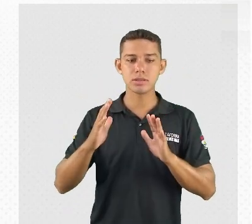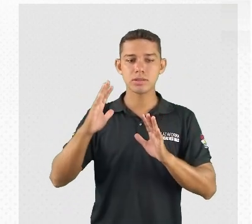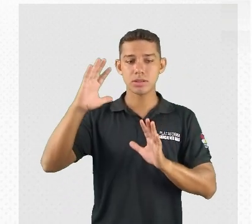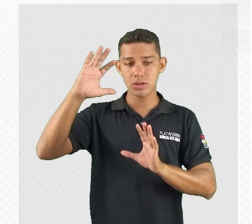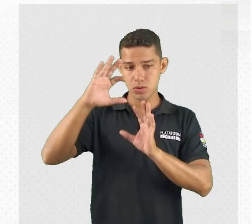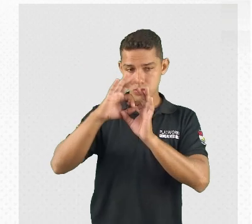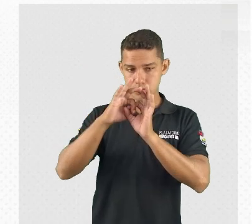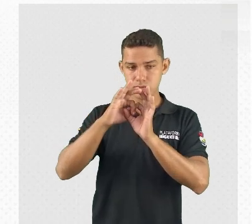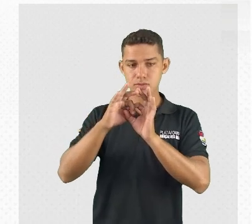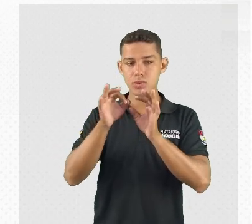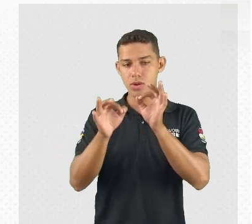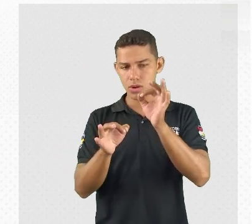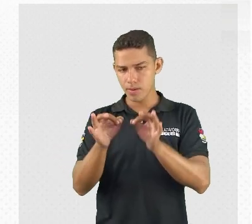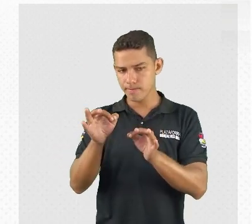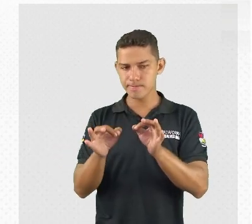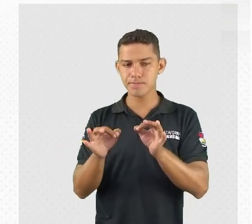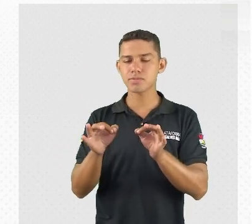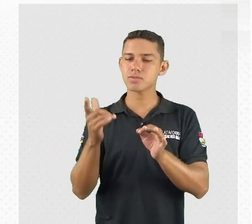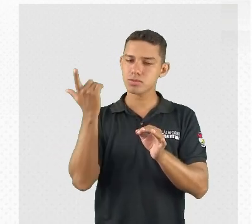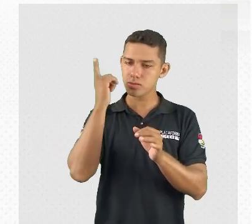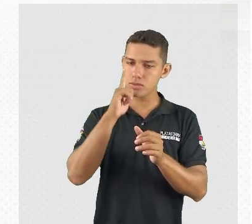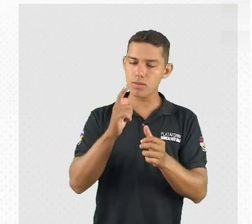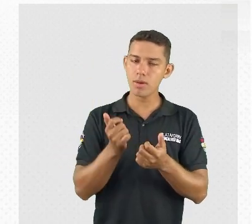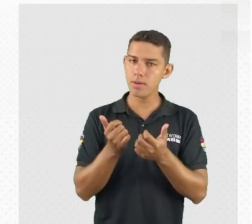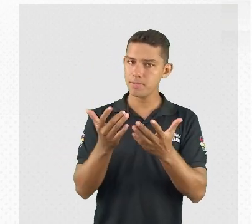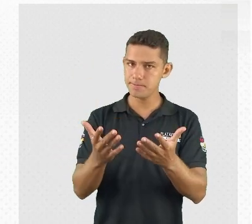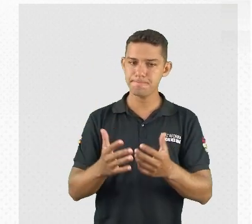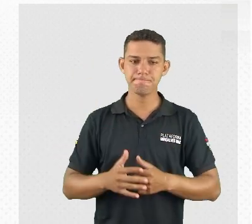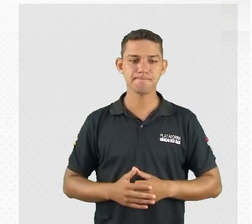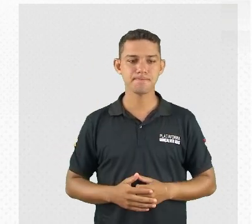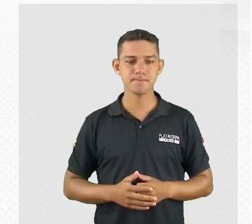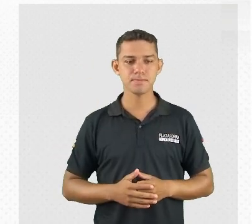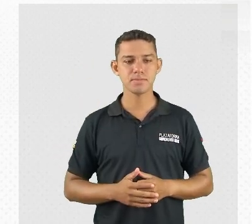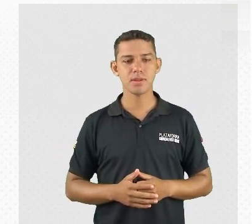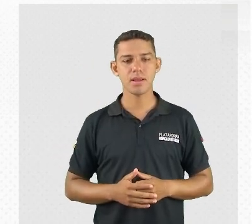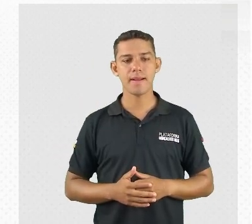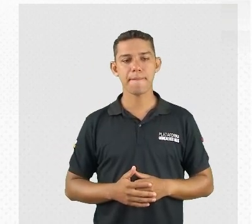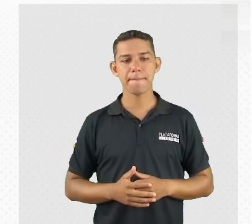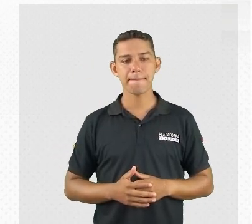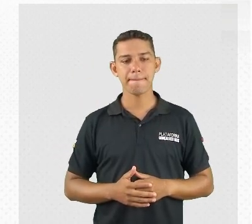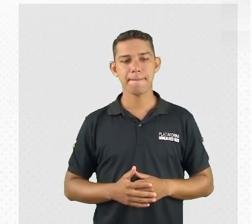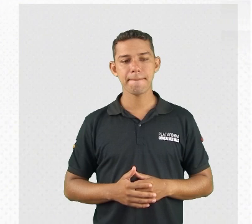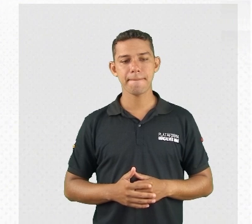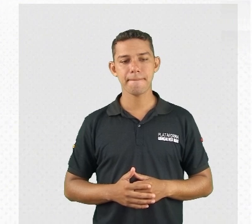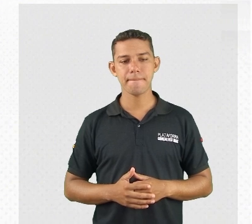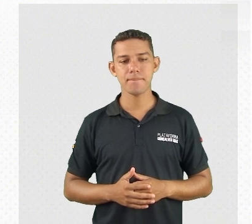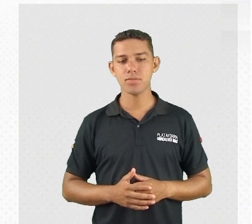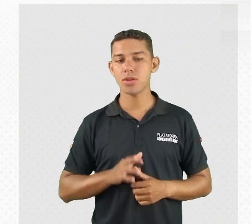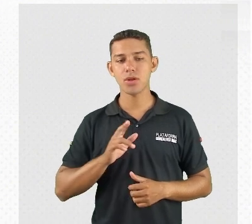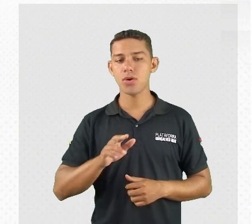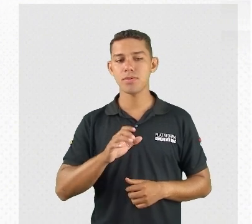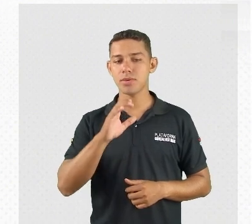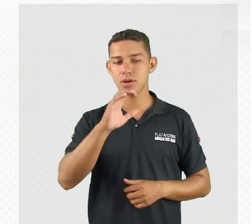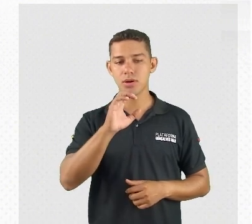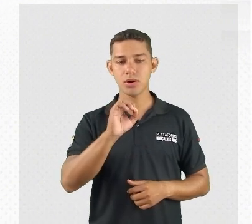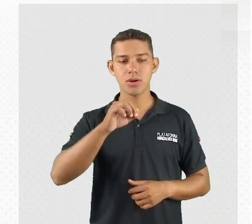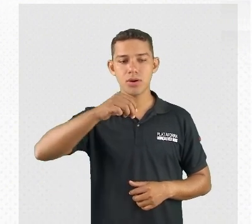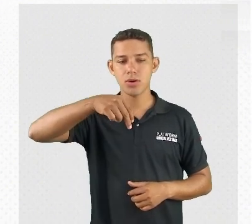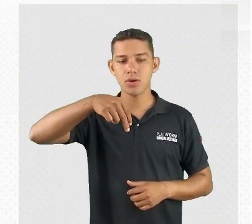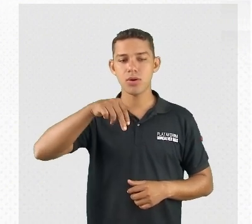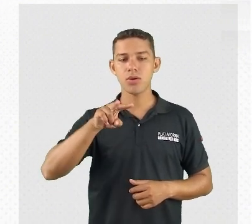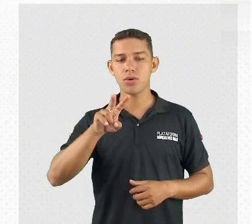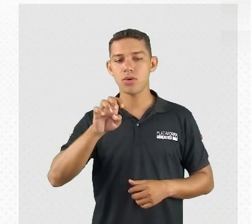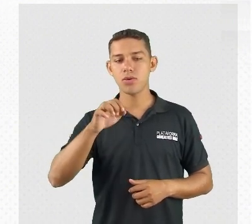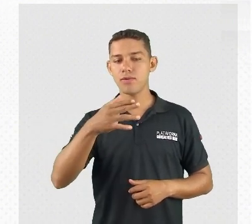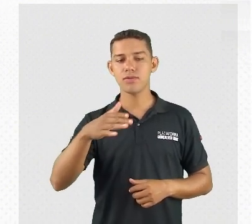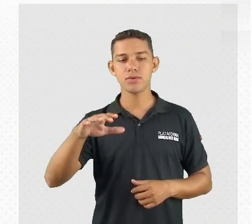de justiça, e ele consegue ali ter acesso a ele. Ou seja, não é uma convenção, não é um